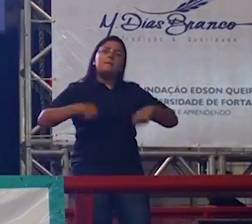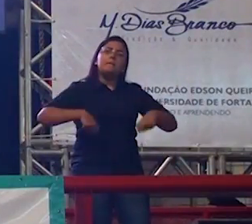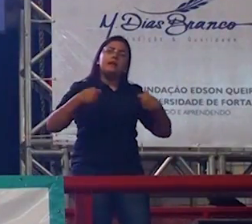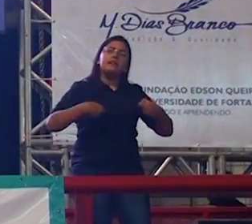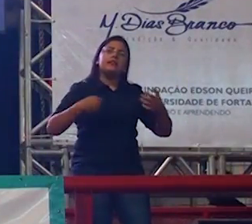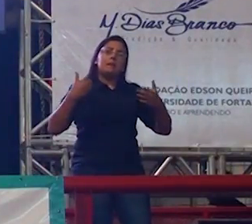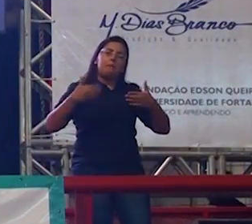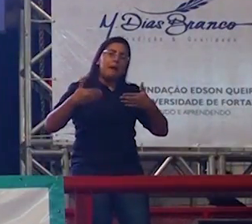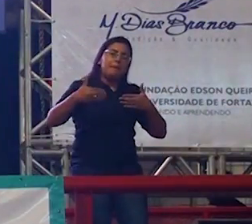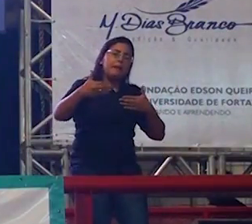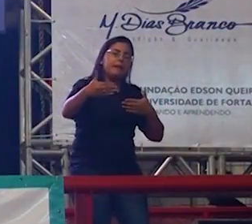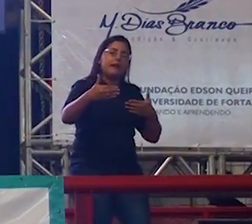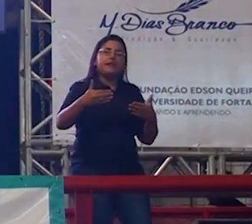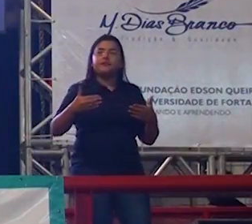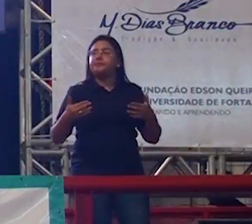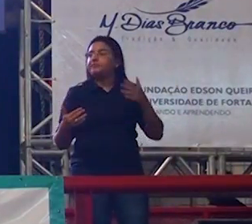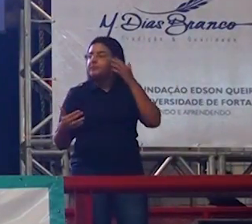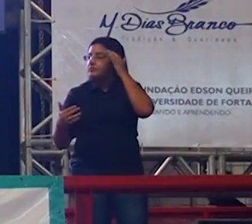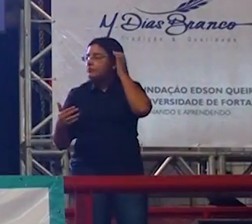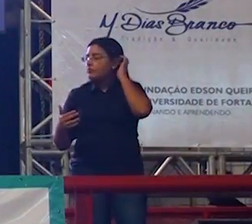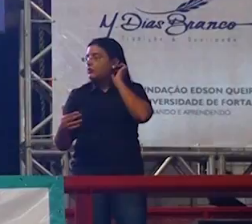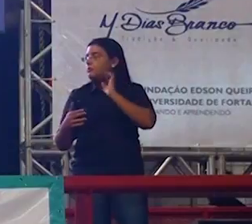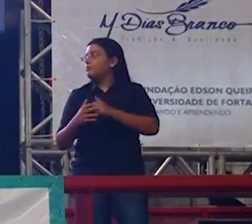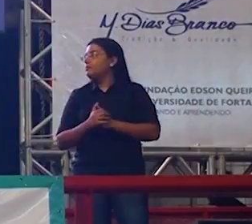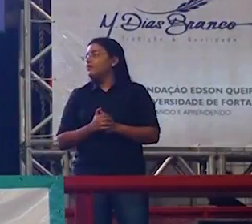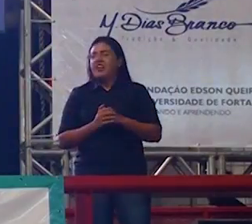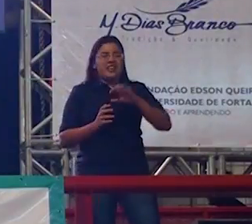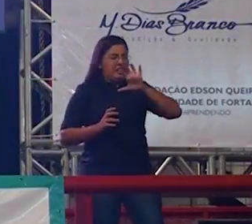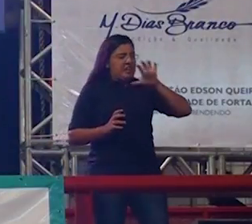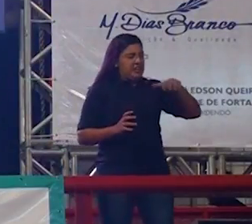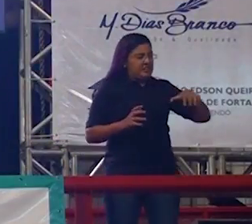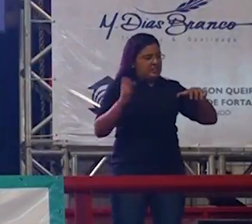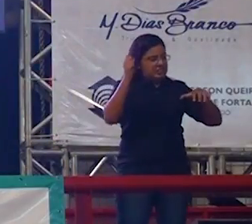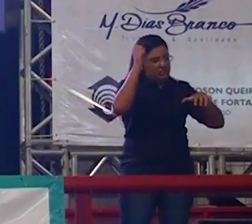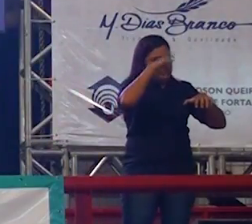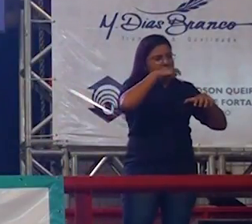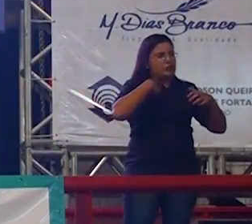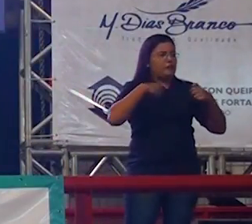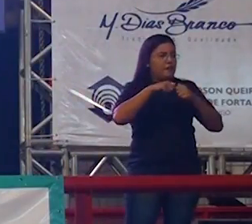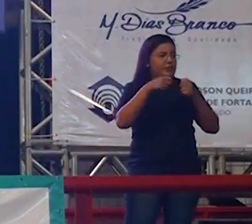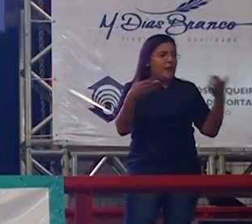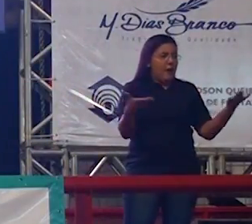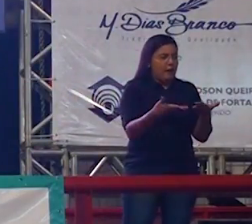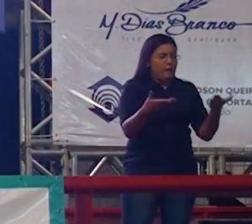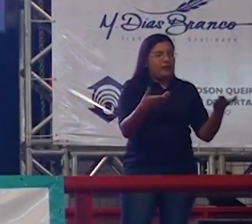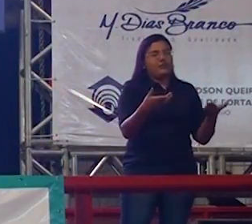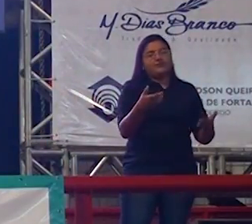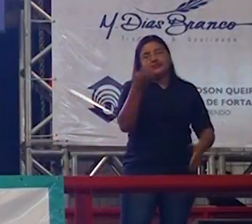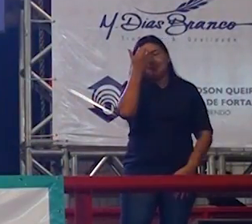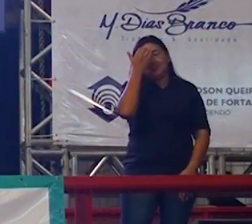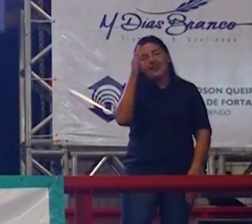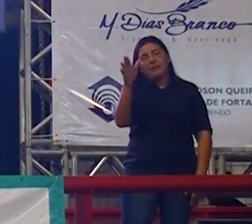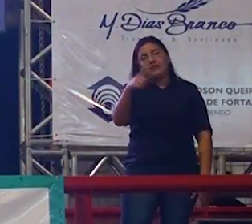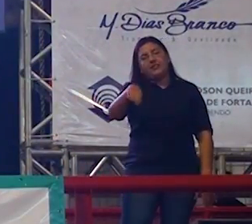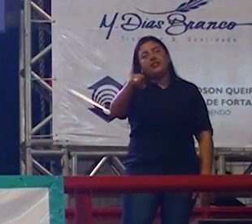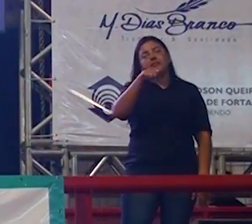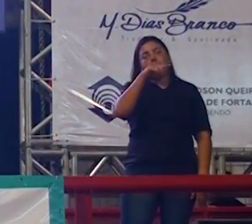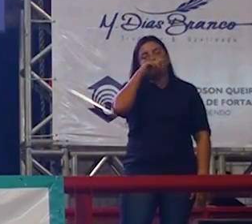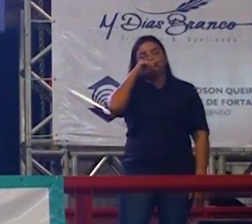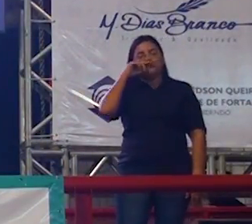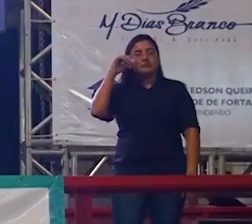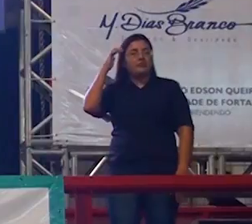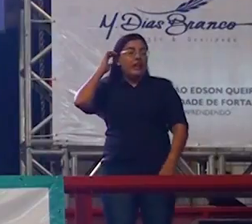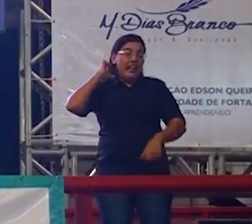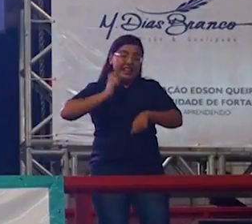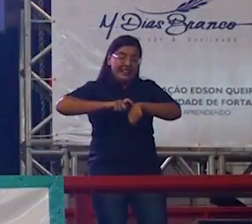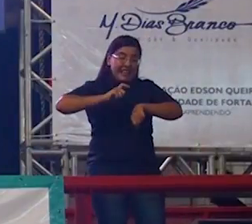fazer na sequência. Não tem esse negócio, essa daqui é difícil, eu não vou fazer agora não. Sabe de nada, inocente. Tu não vai mais ter